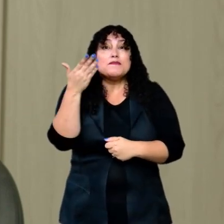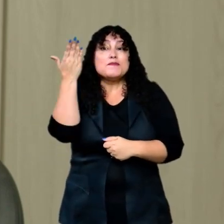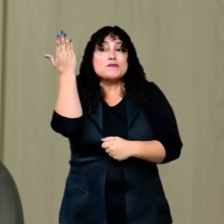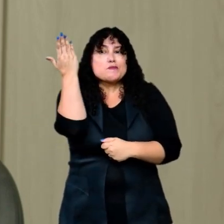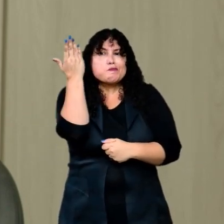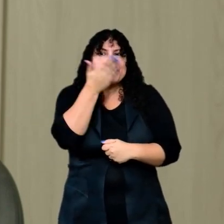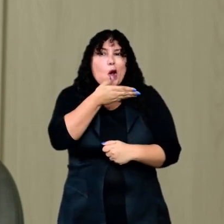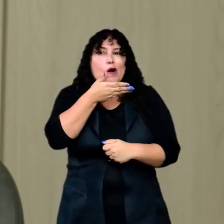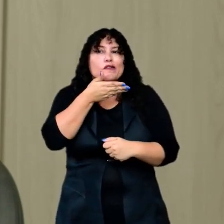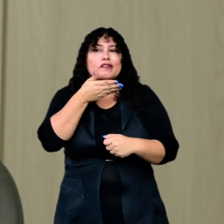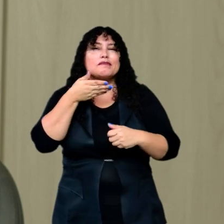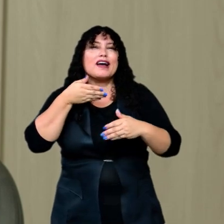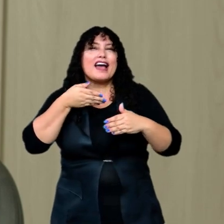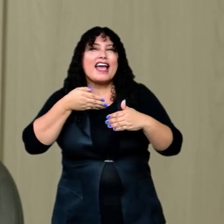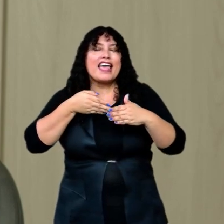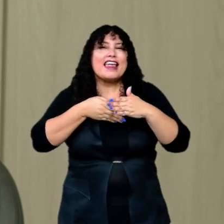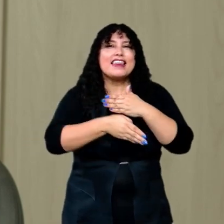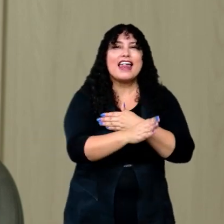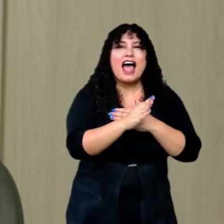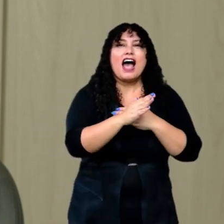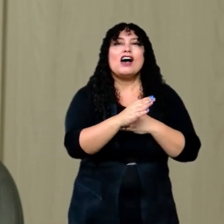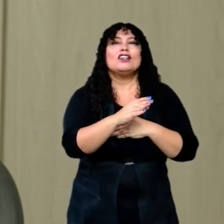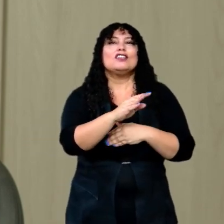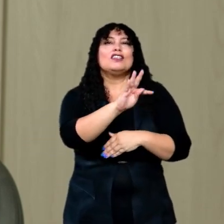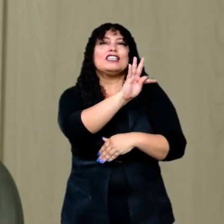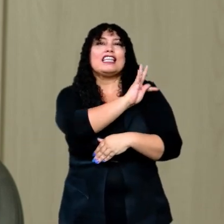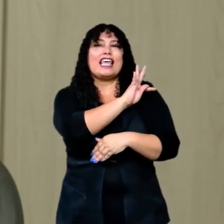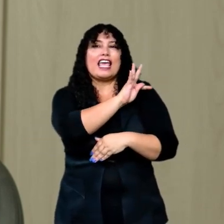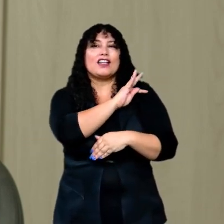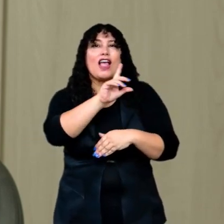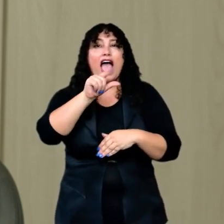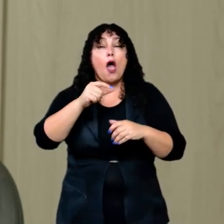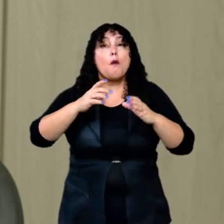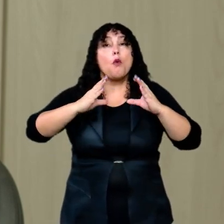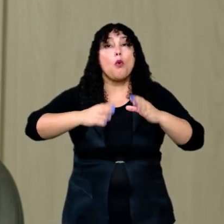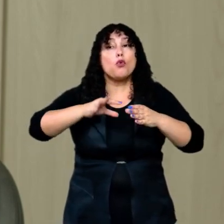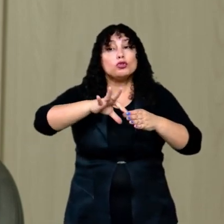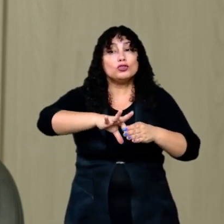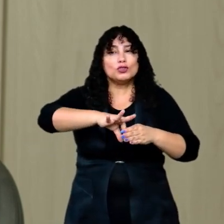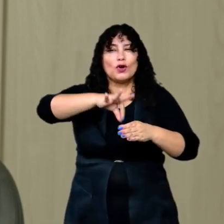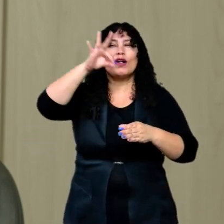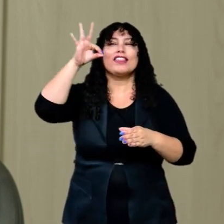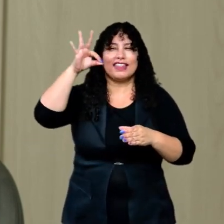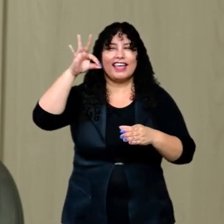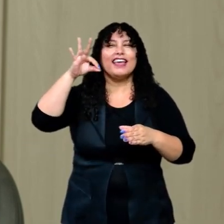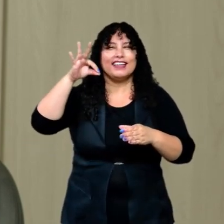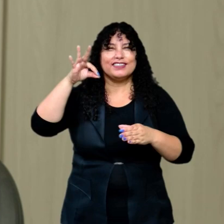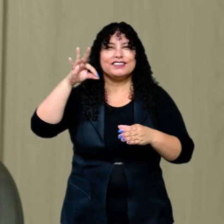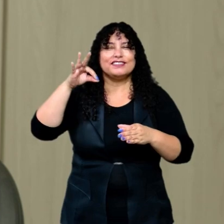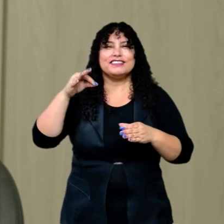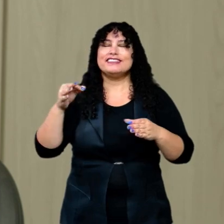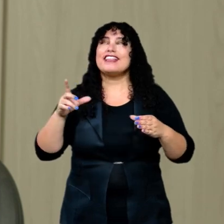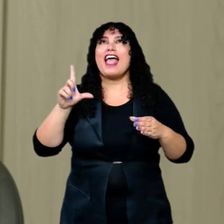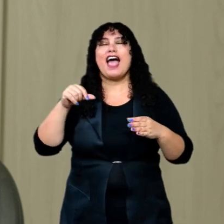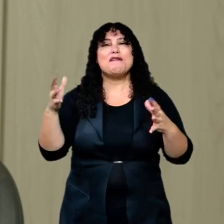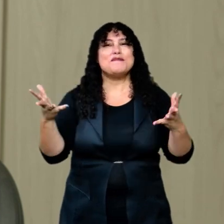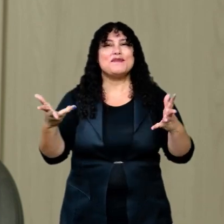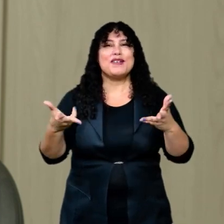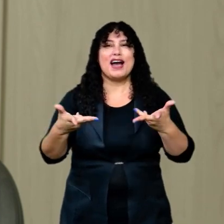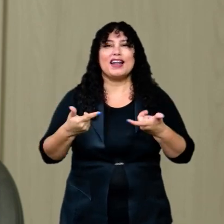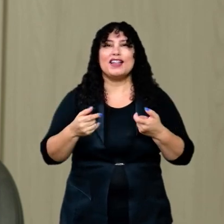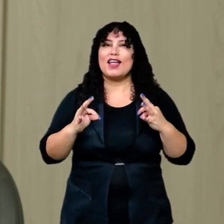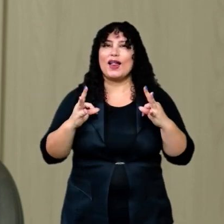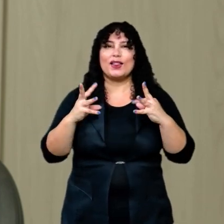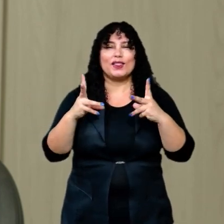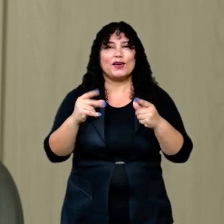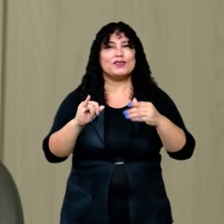para você entrar no ensino técnico. É feito um sorteio, né? E isso é incrível. Não são